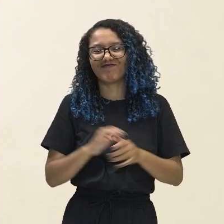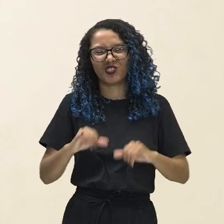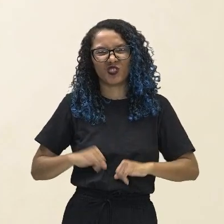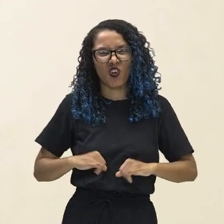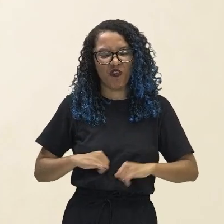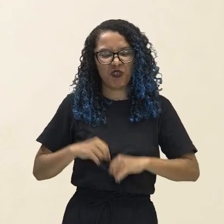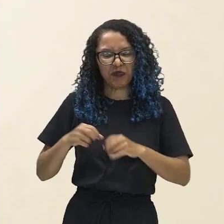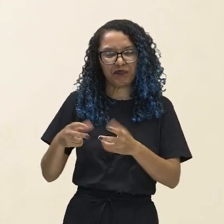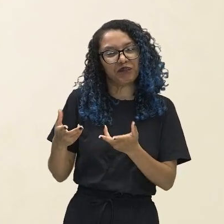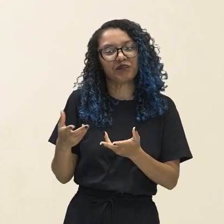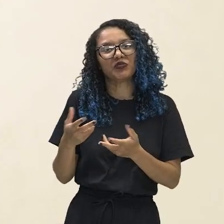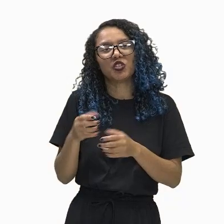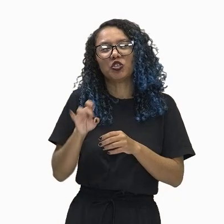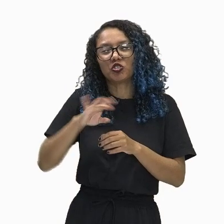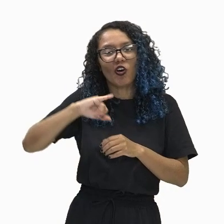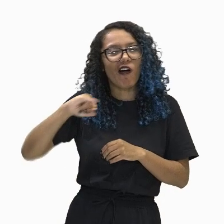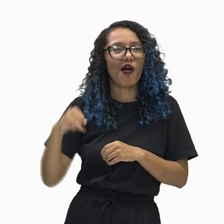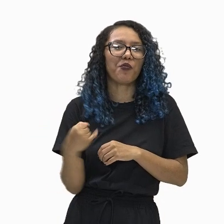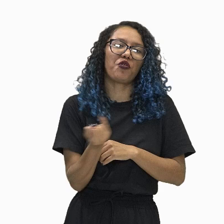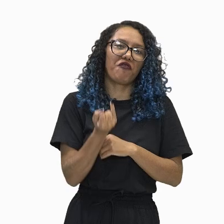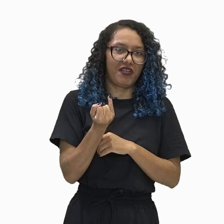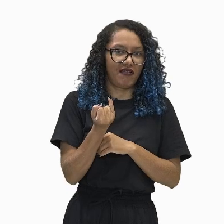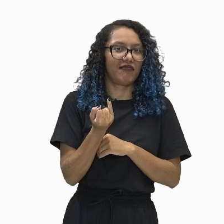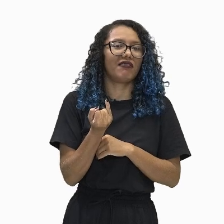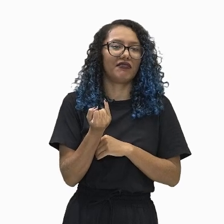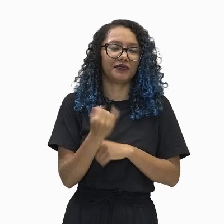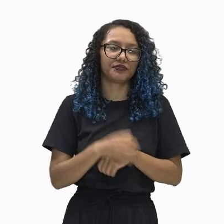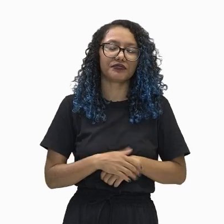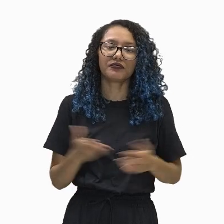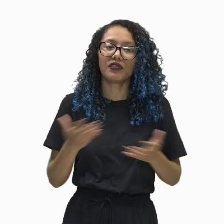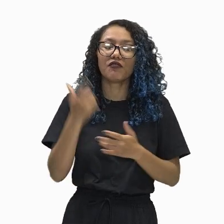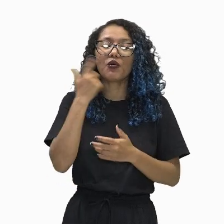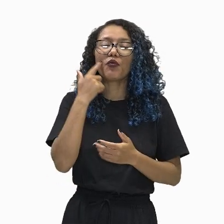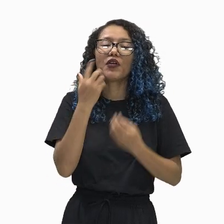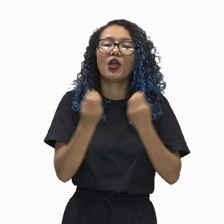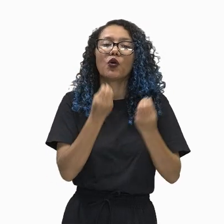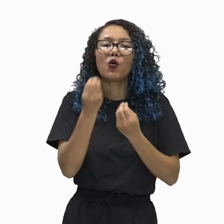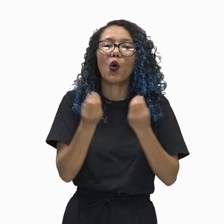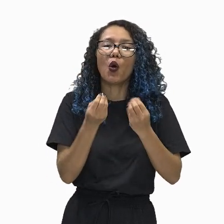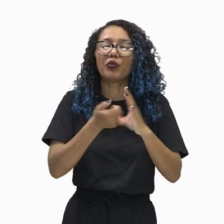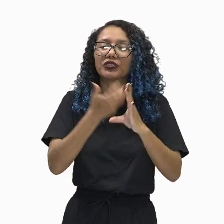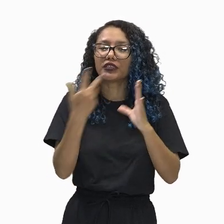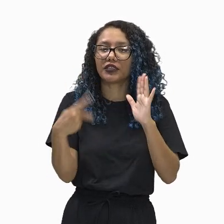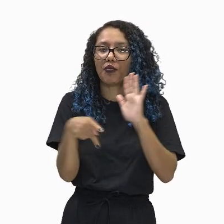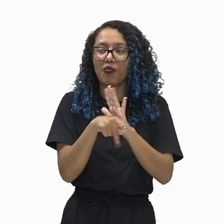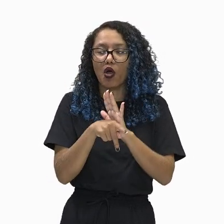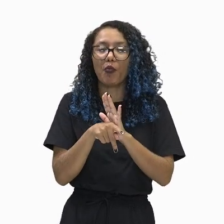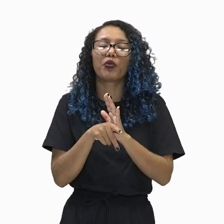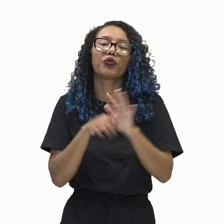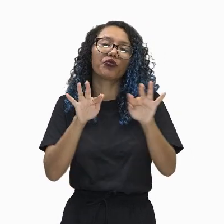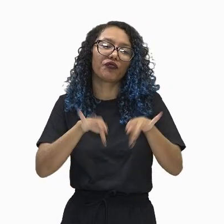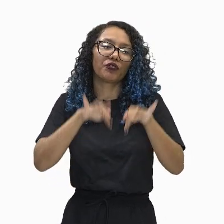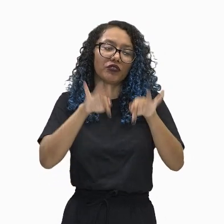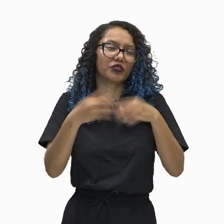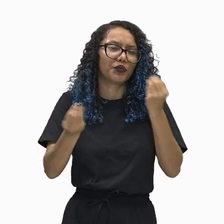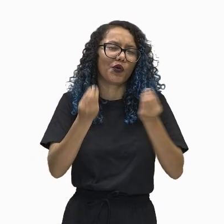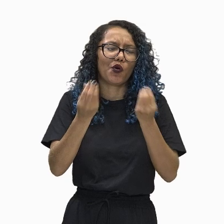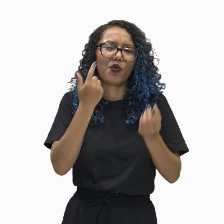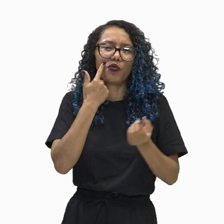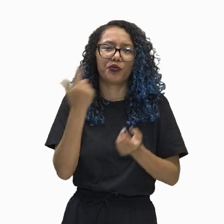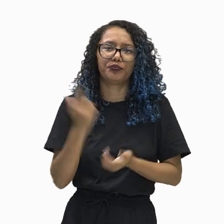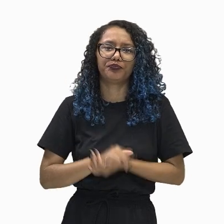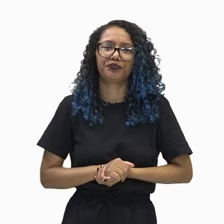Vamos ao texto para a gente entender um pouquinho mais sobre as condições sociais da Idade Média, melhor, do feudalismo.